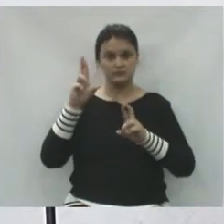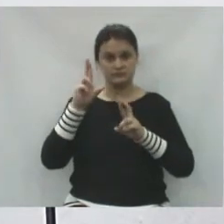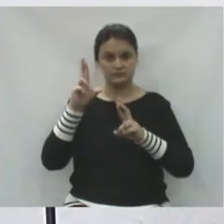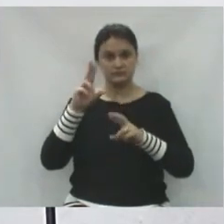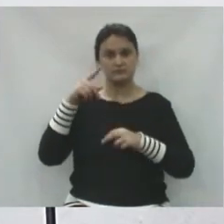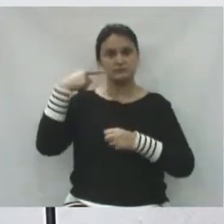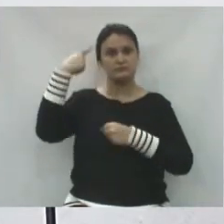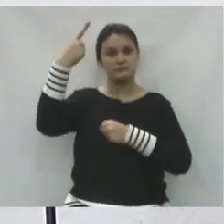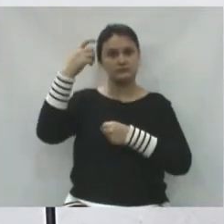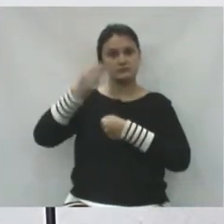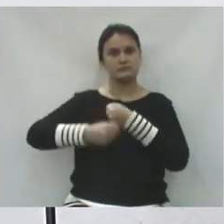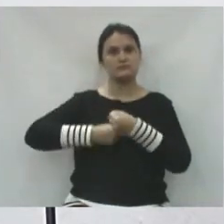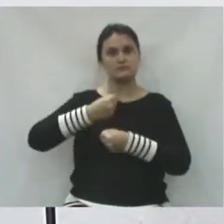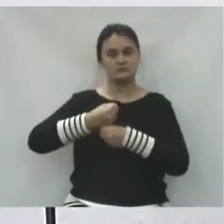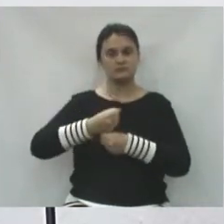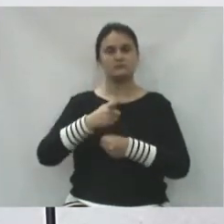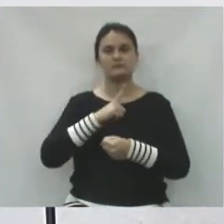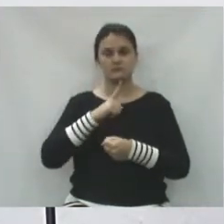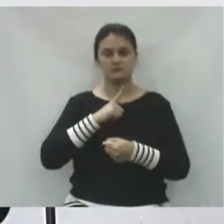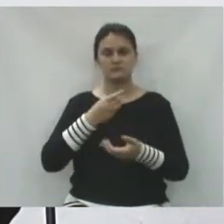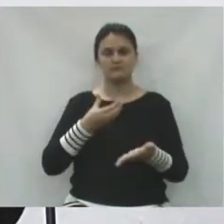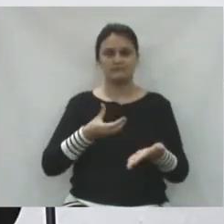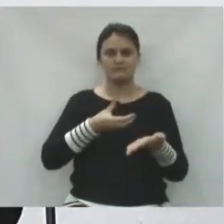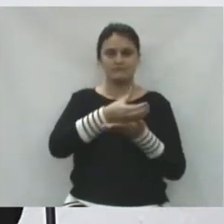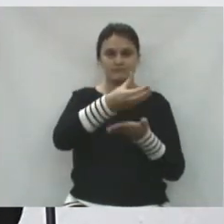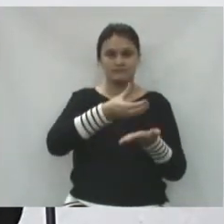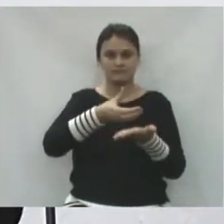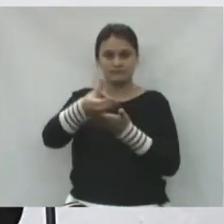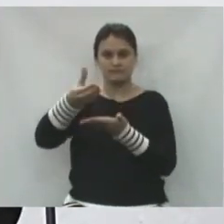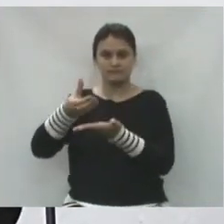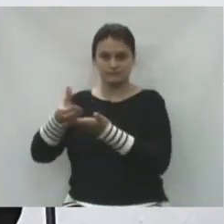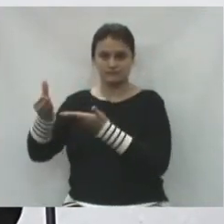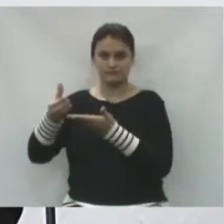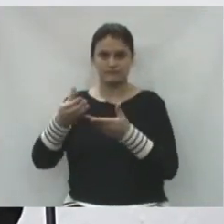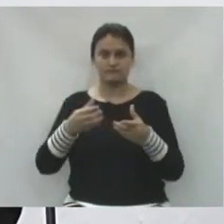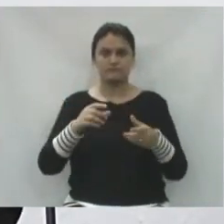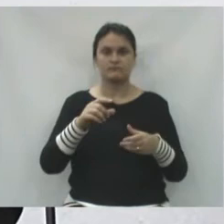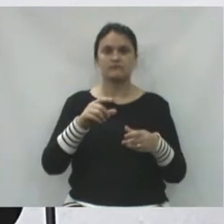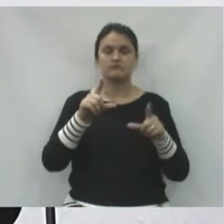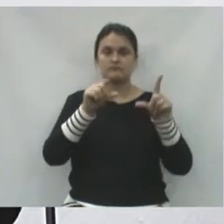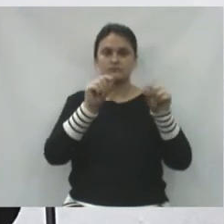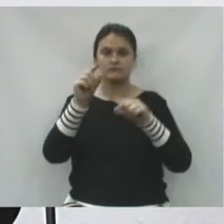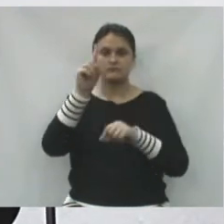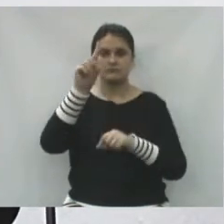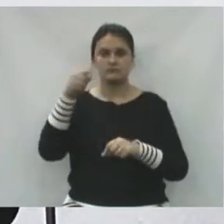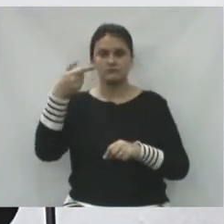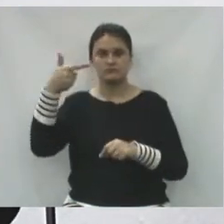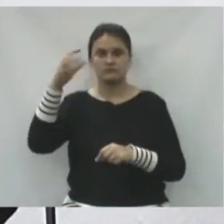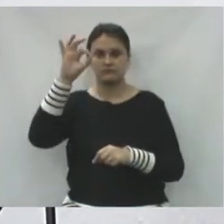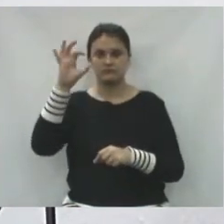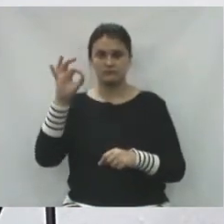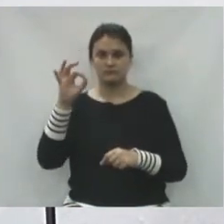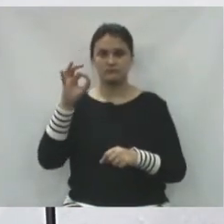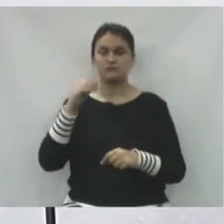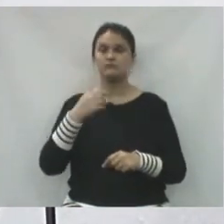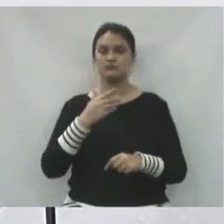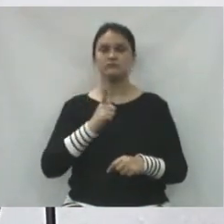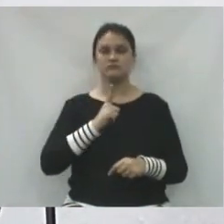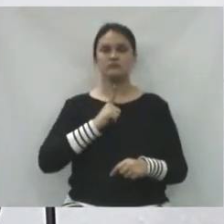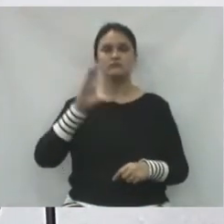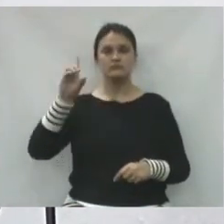ainda de poder, o ano que vem, estar destinando o orçamento de 1,2%, que me